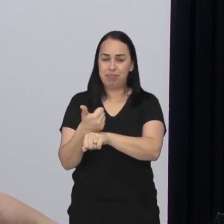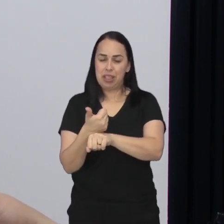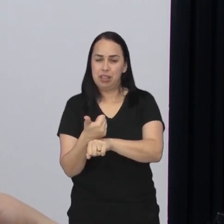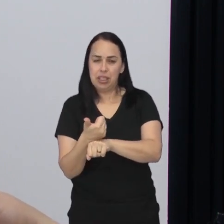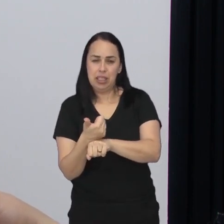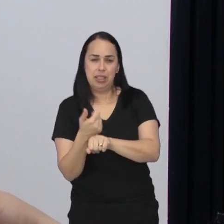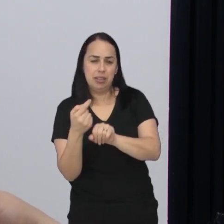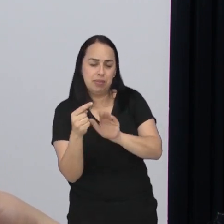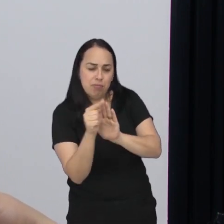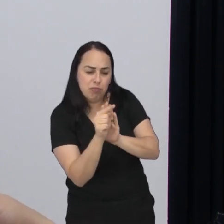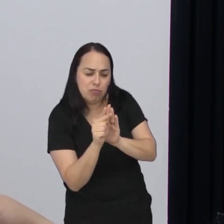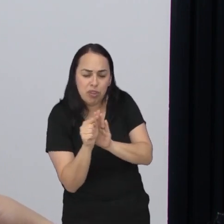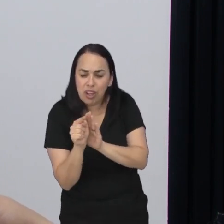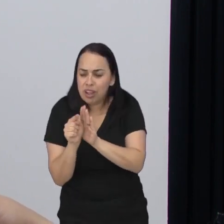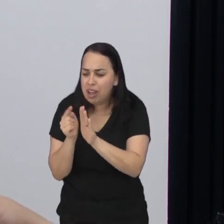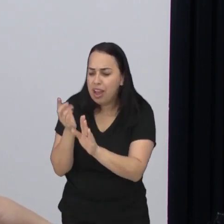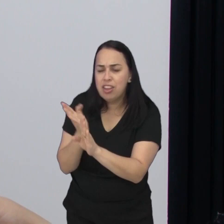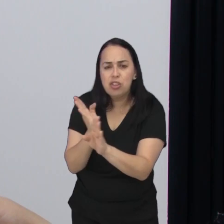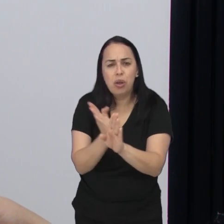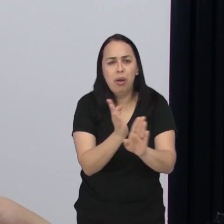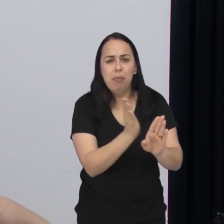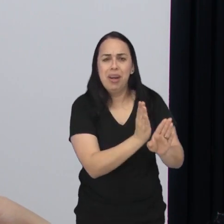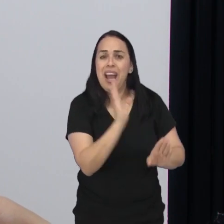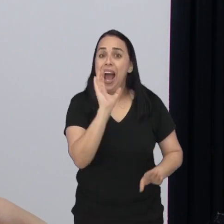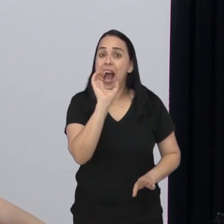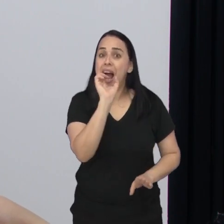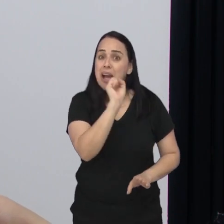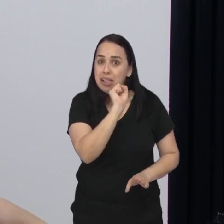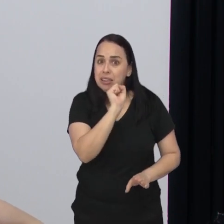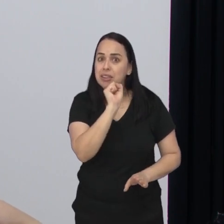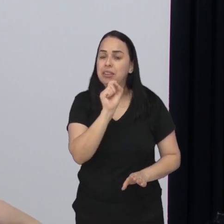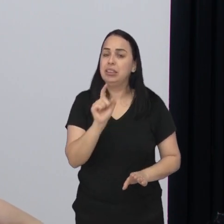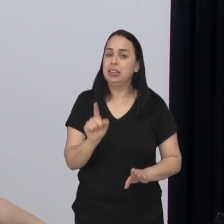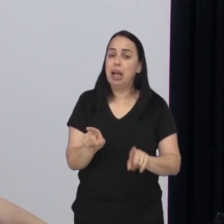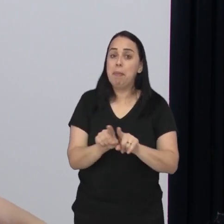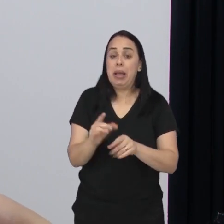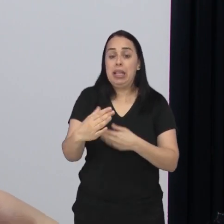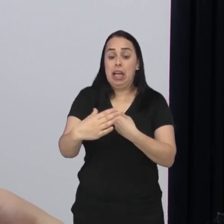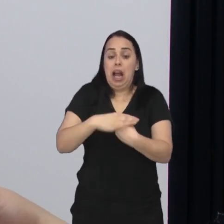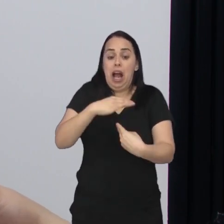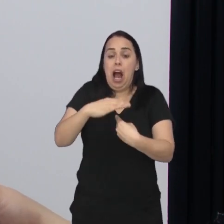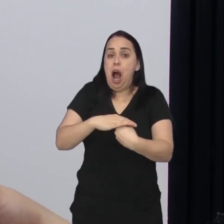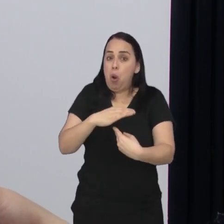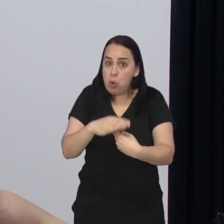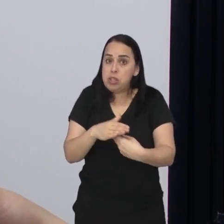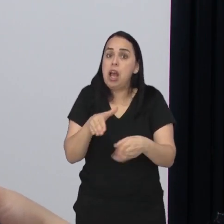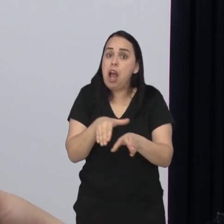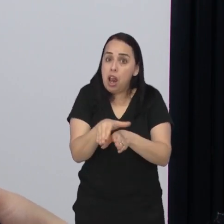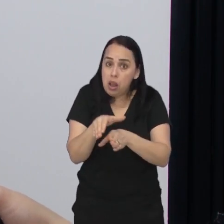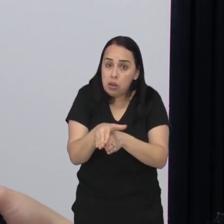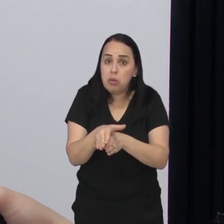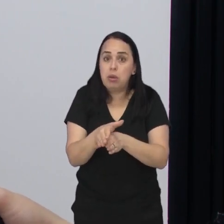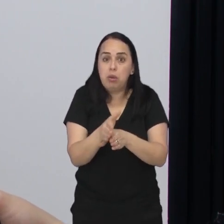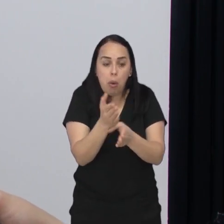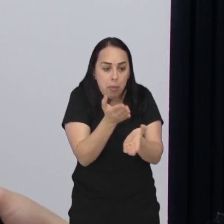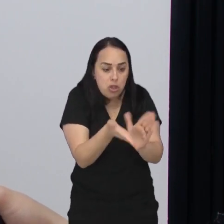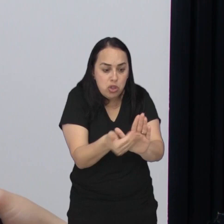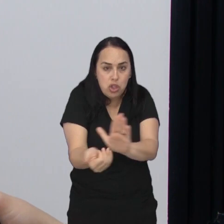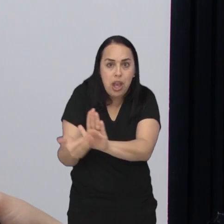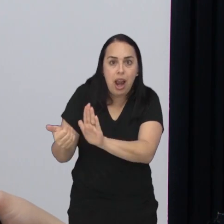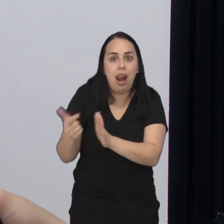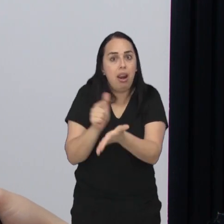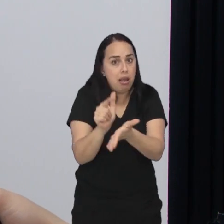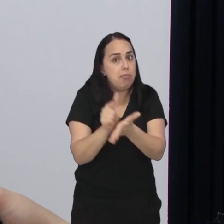eles conseguem identificar esses criadouros, eles conseguem dar inclusive sugestões de como acabar com